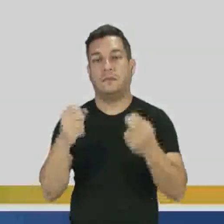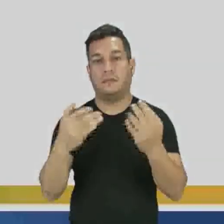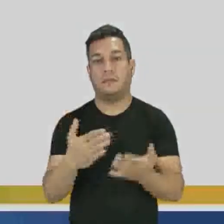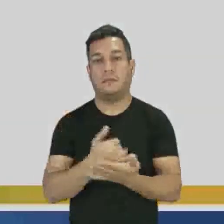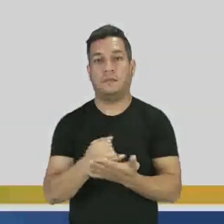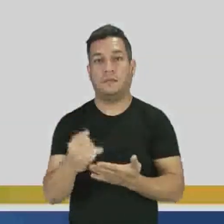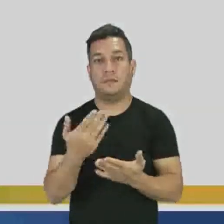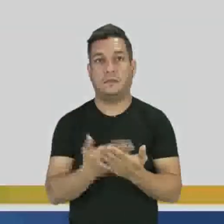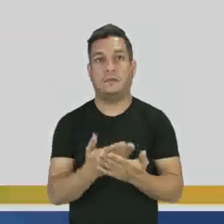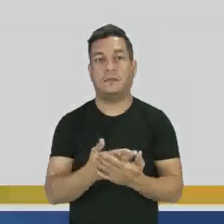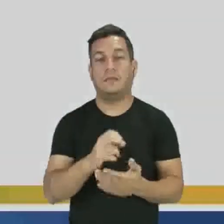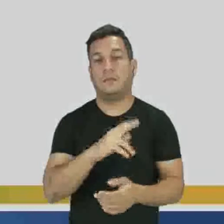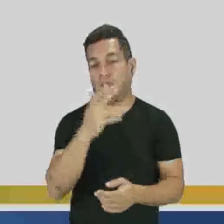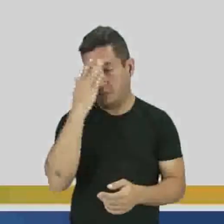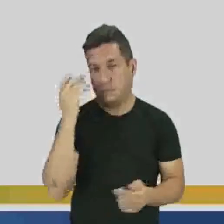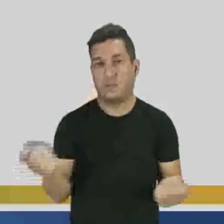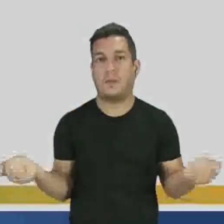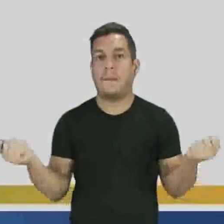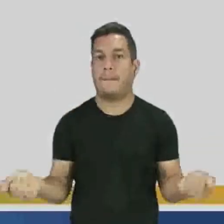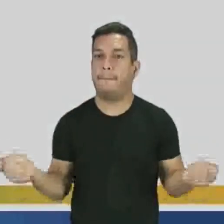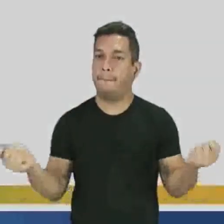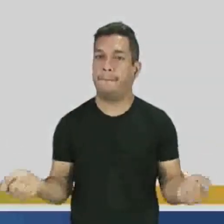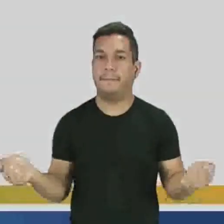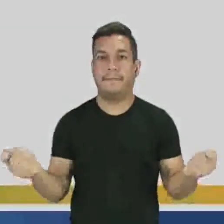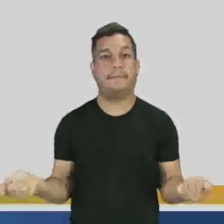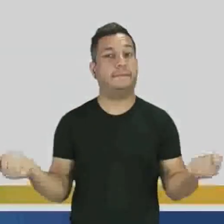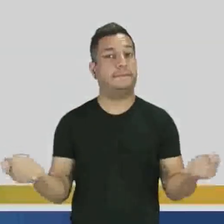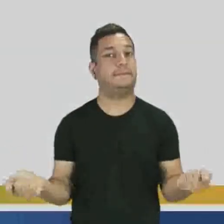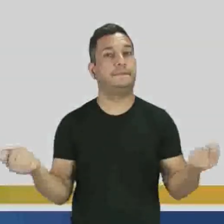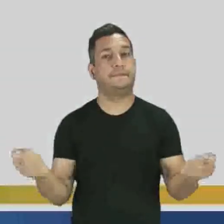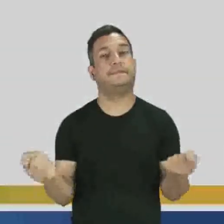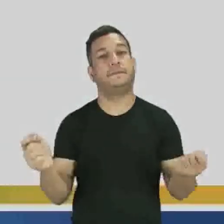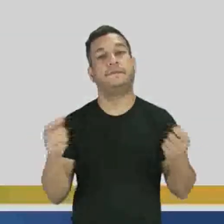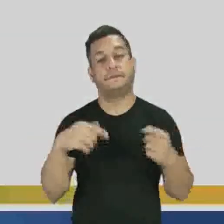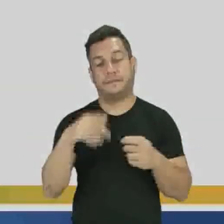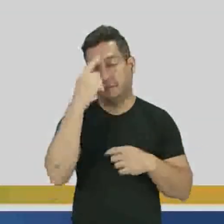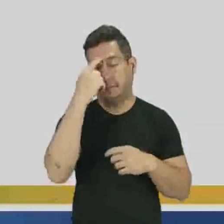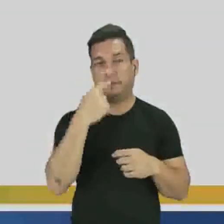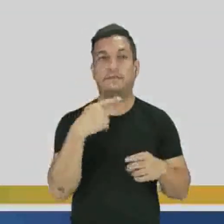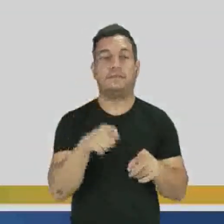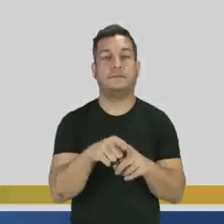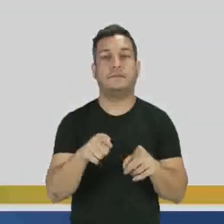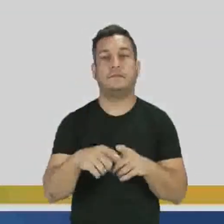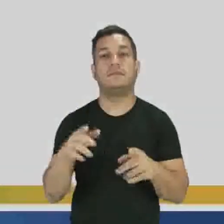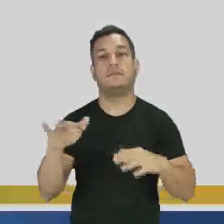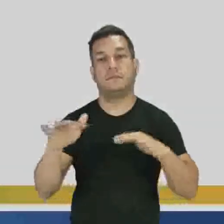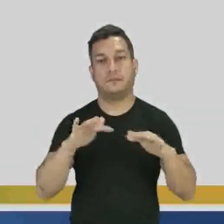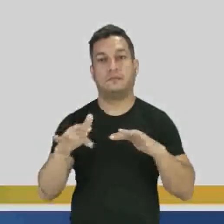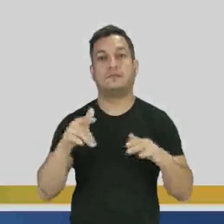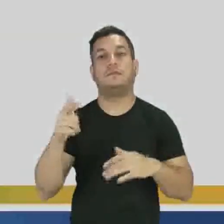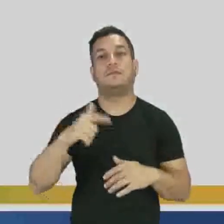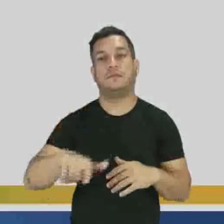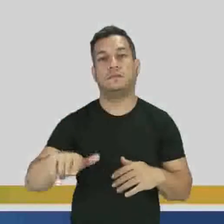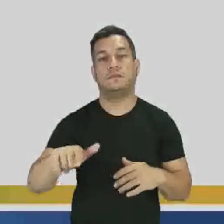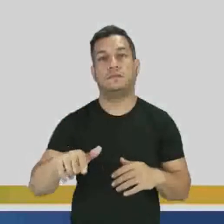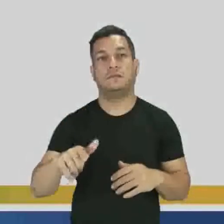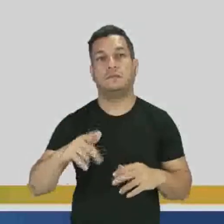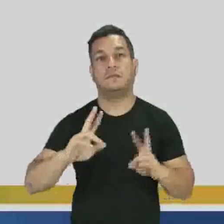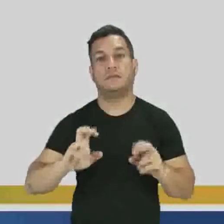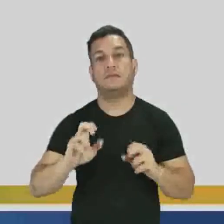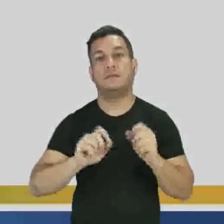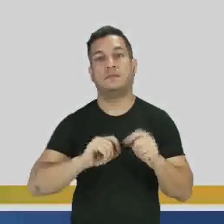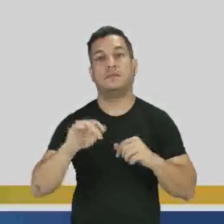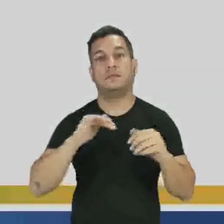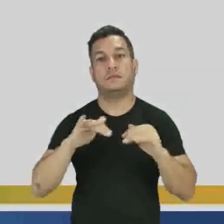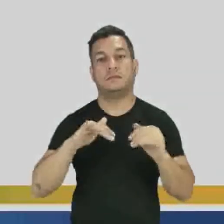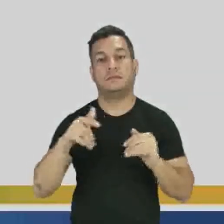aula, e uma pessoa pulando corda. Nesse caso da pessoa pulando corda também, você vai perceber o seguinte, que é um movimento